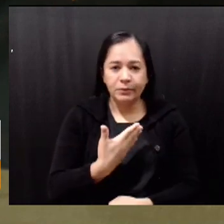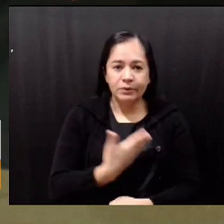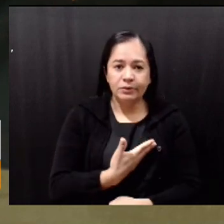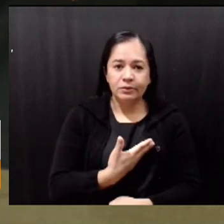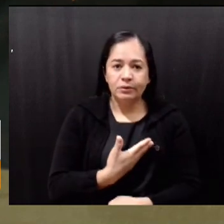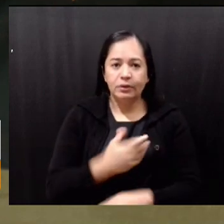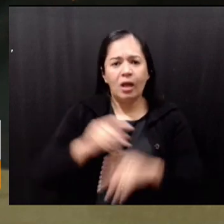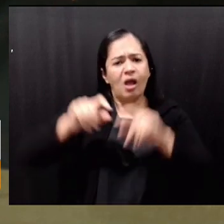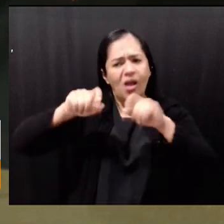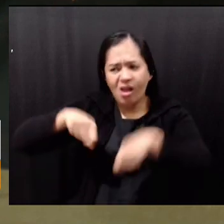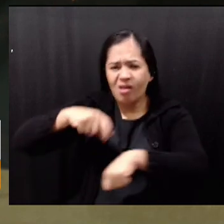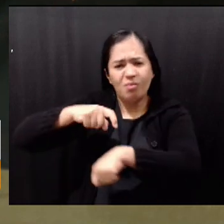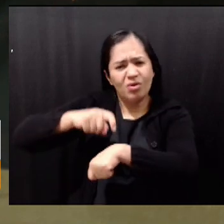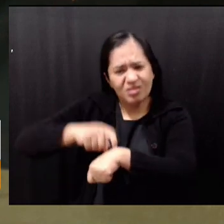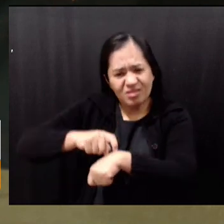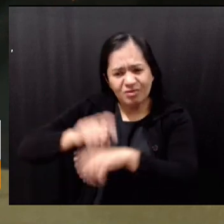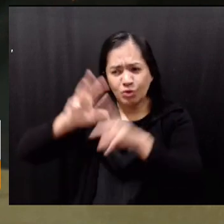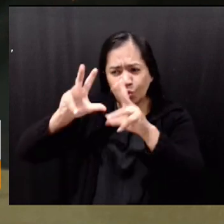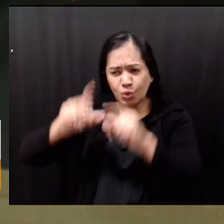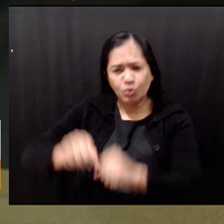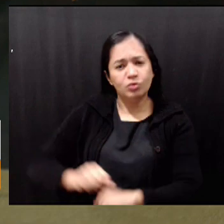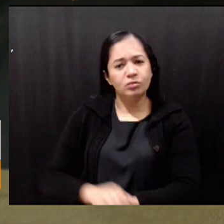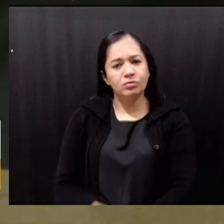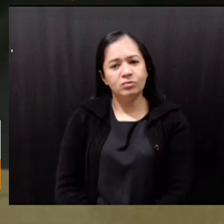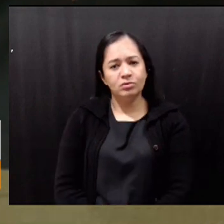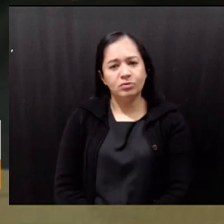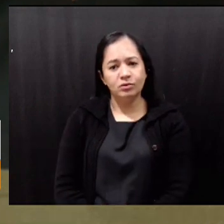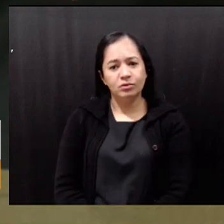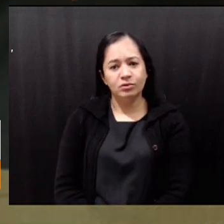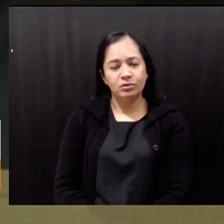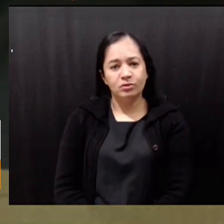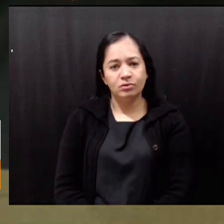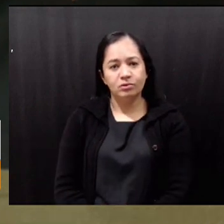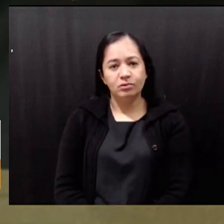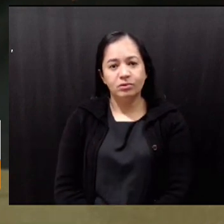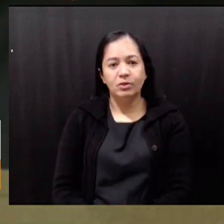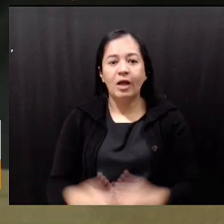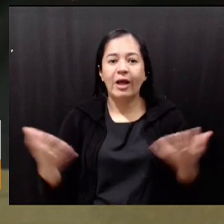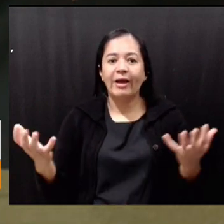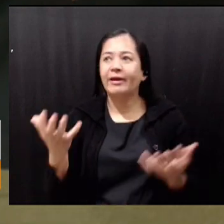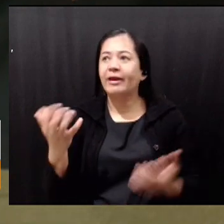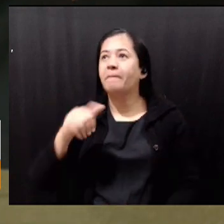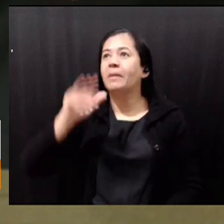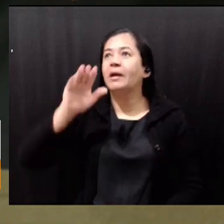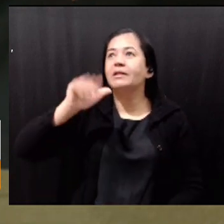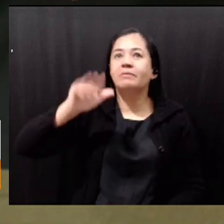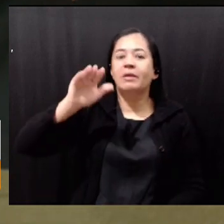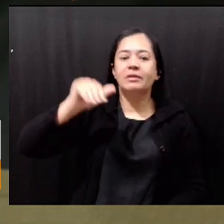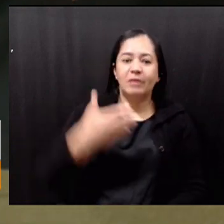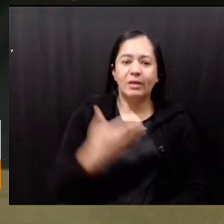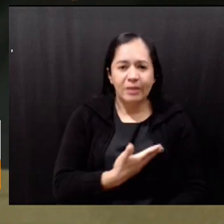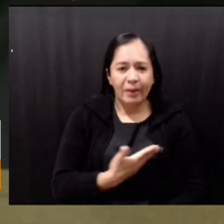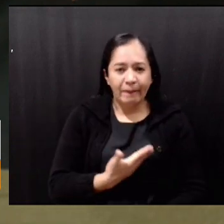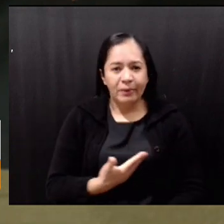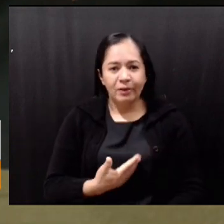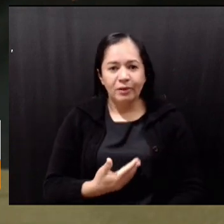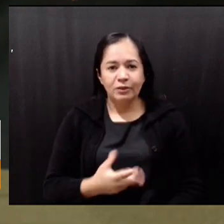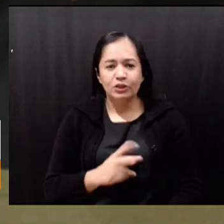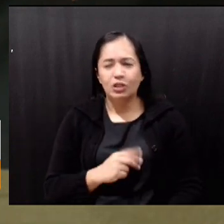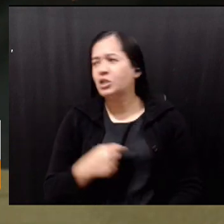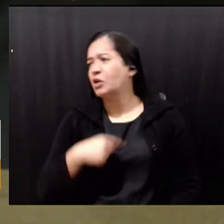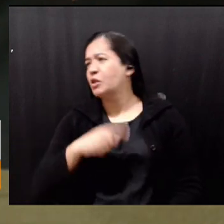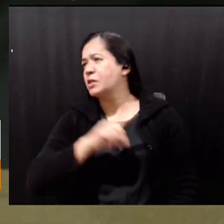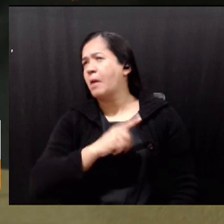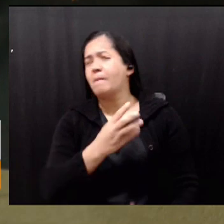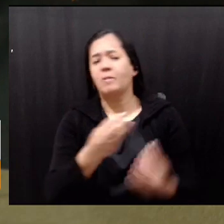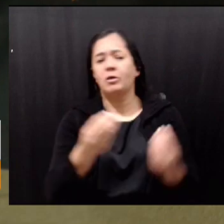tudo isso? E aí, querendo ter mais um monte de amigo, né? Poxa vida, tem um monte de amigo, mas e aí você consegue cuidar